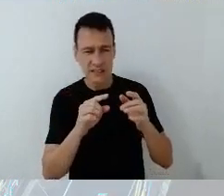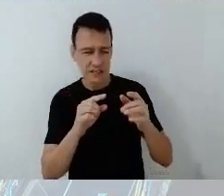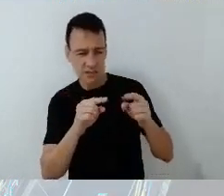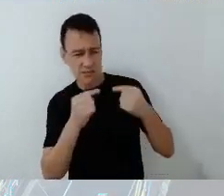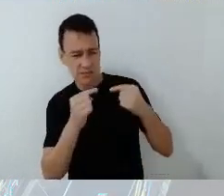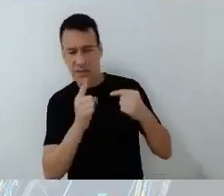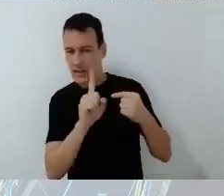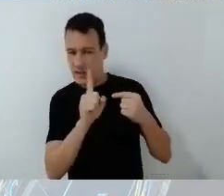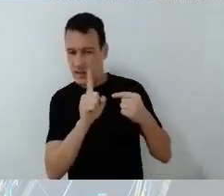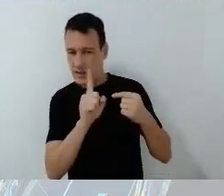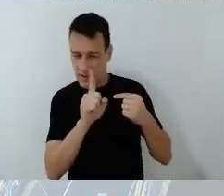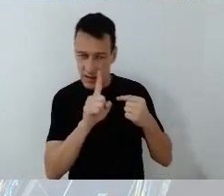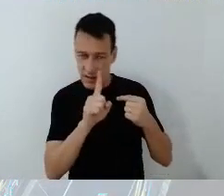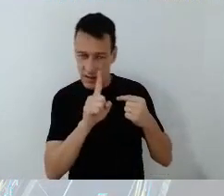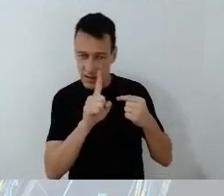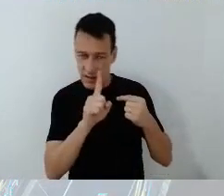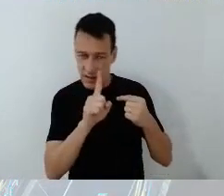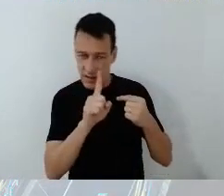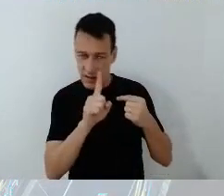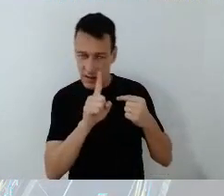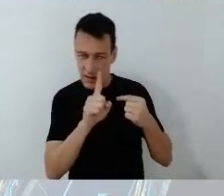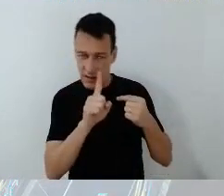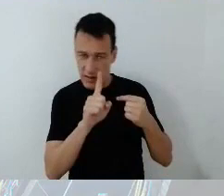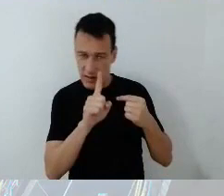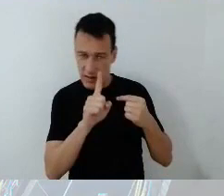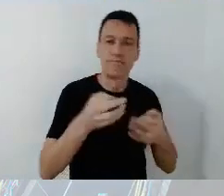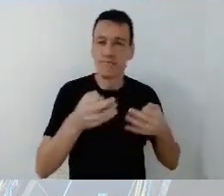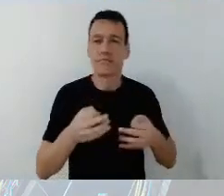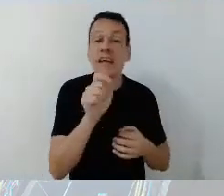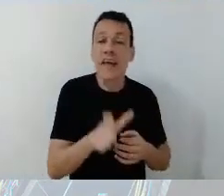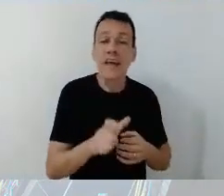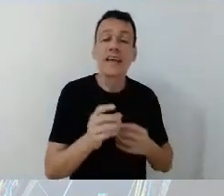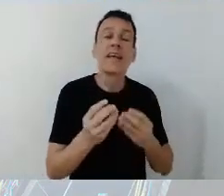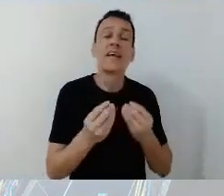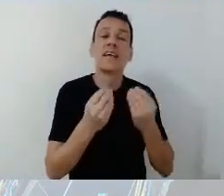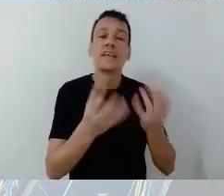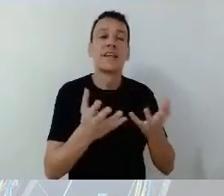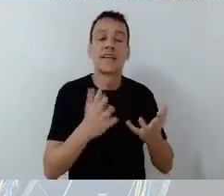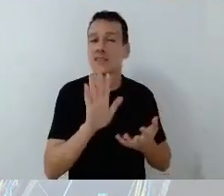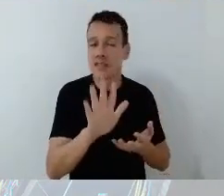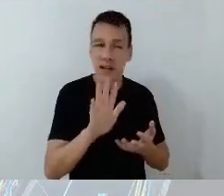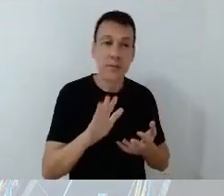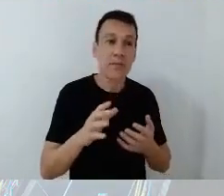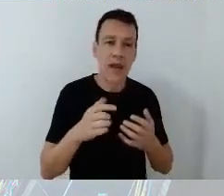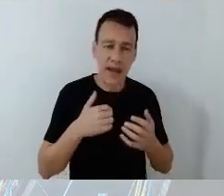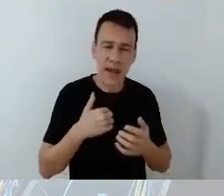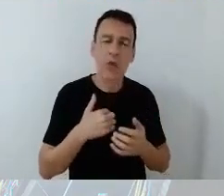uma reunião, quem aqui deixa o call to action declarado, de falar, é isso aqui que eu espero dessa reunião?